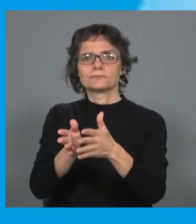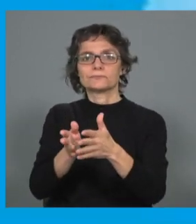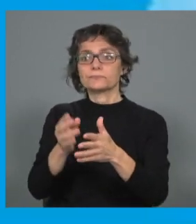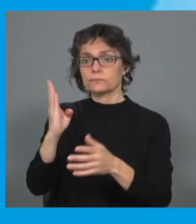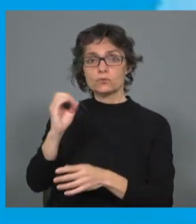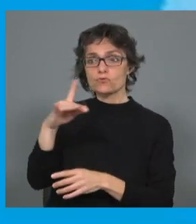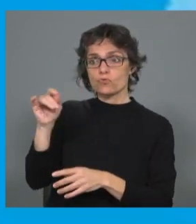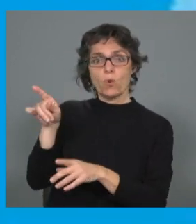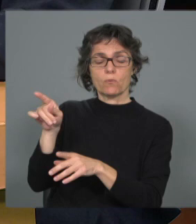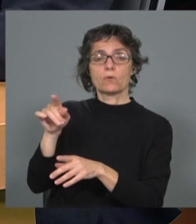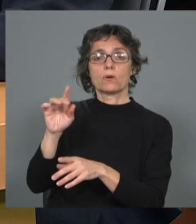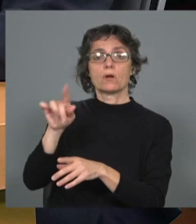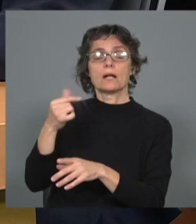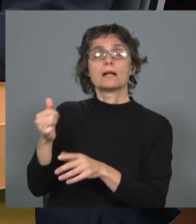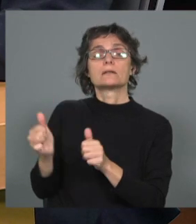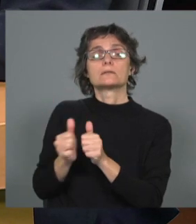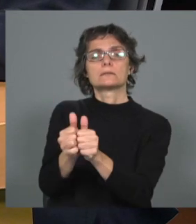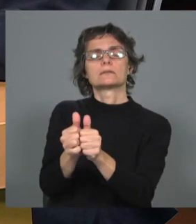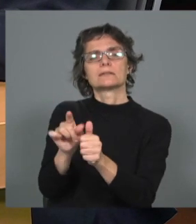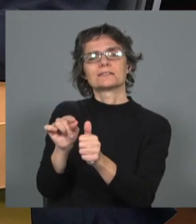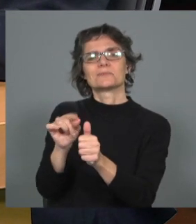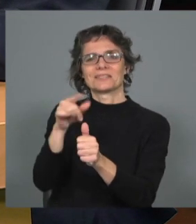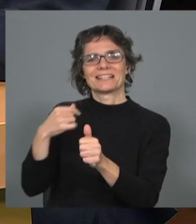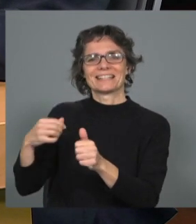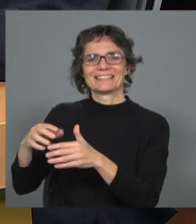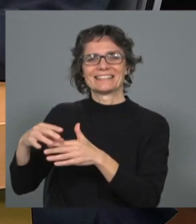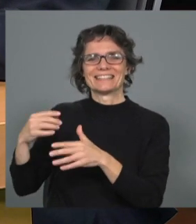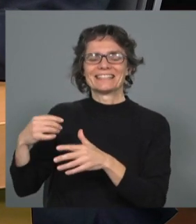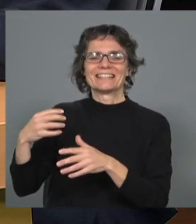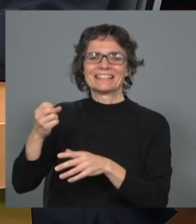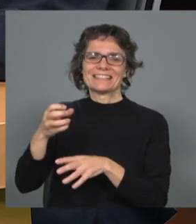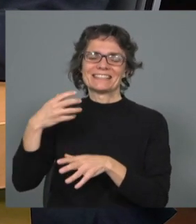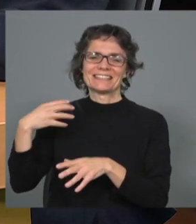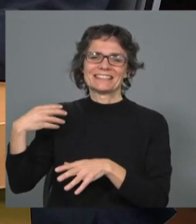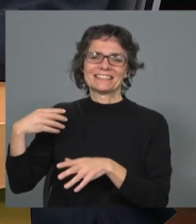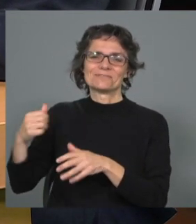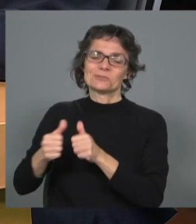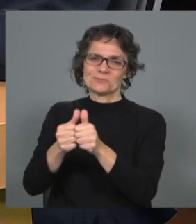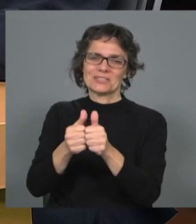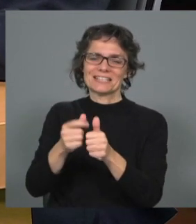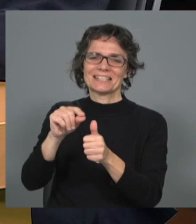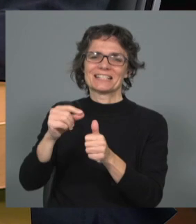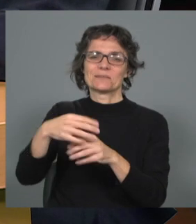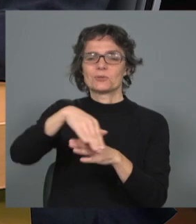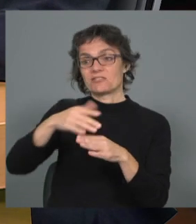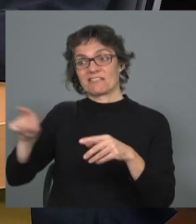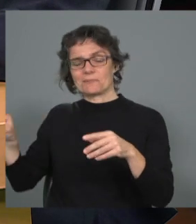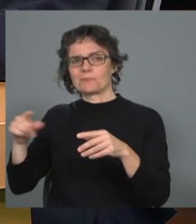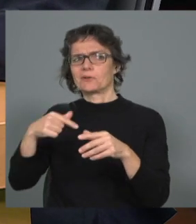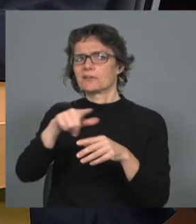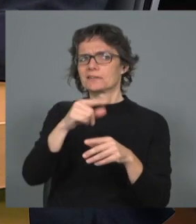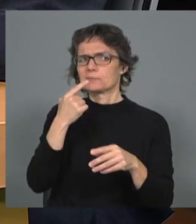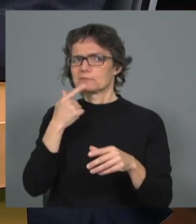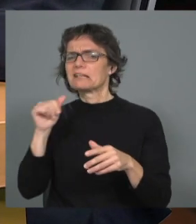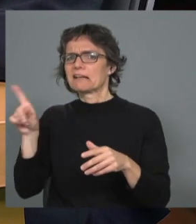João ia acompanhar muitas vezes, achava-me à porta da missa e depois ia-me buscar, até que um dia decidiu entrar, até que 2 dias depois